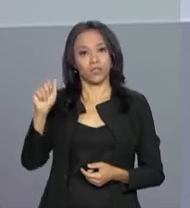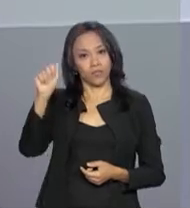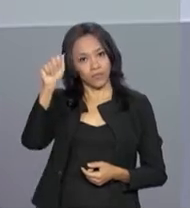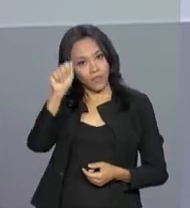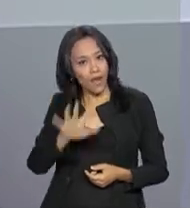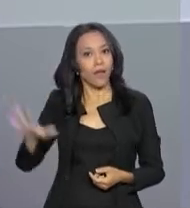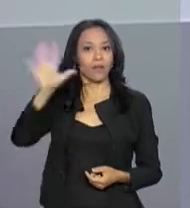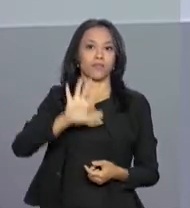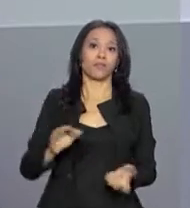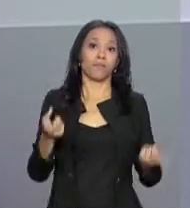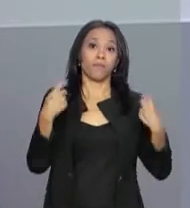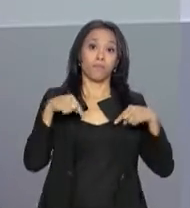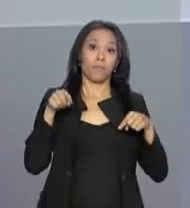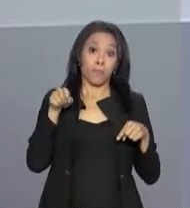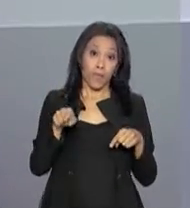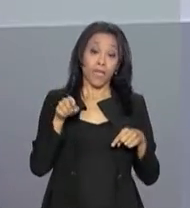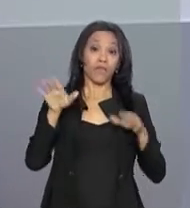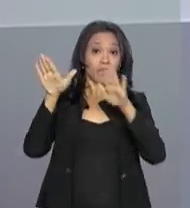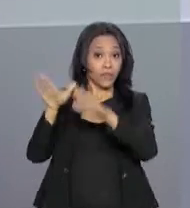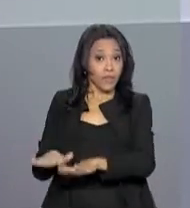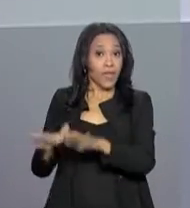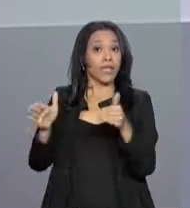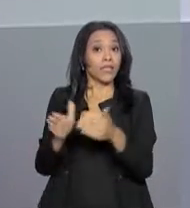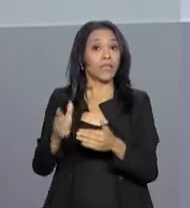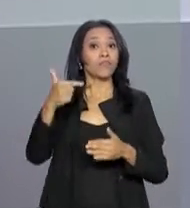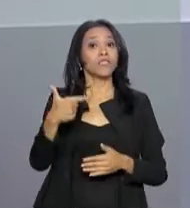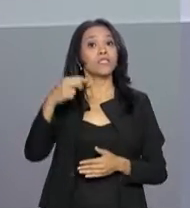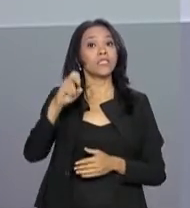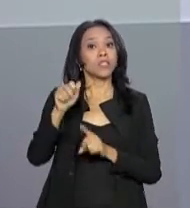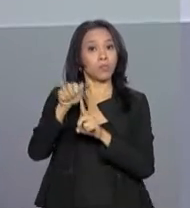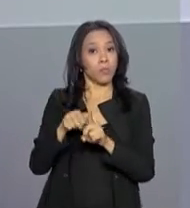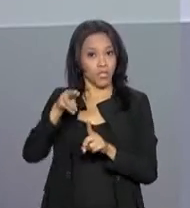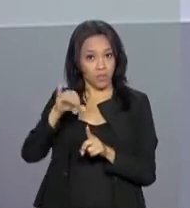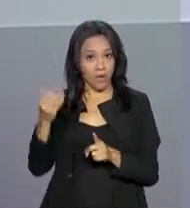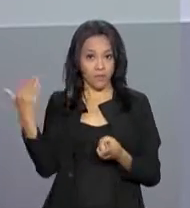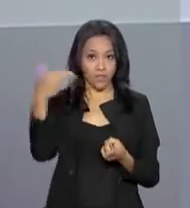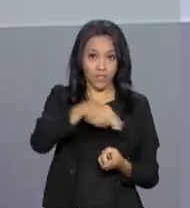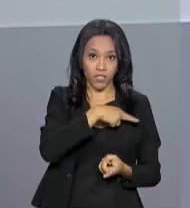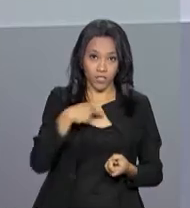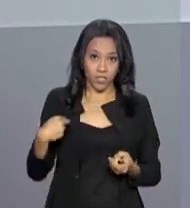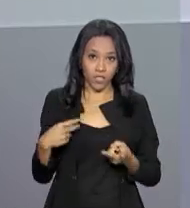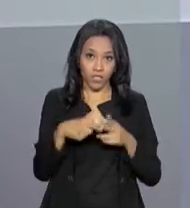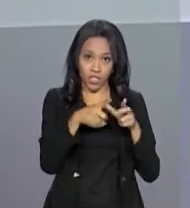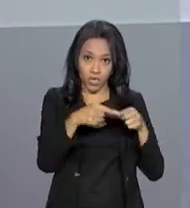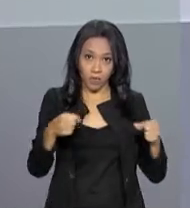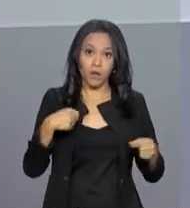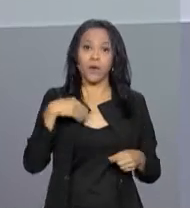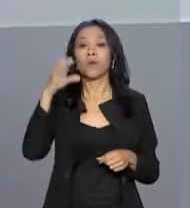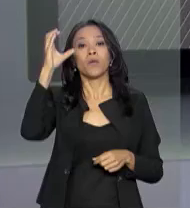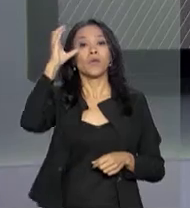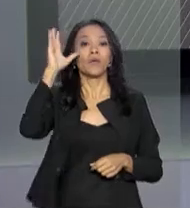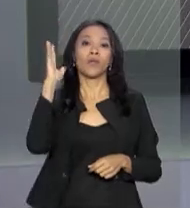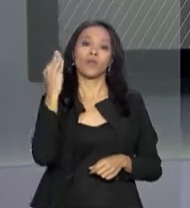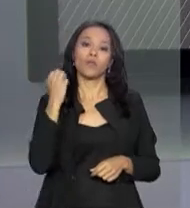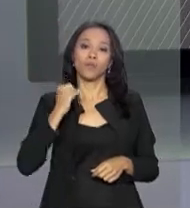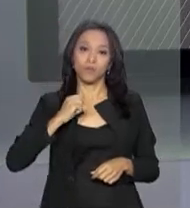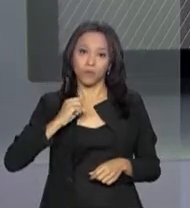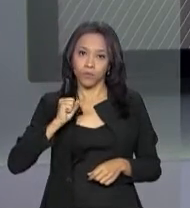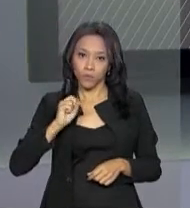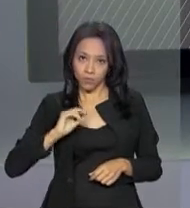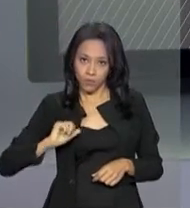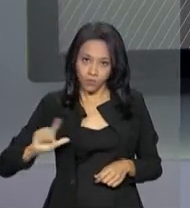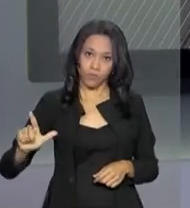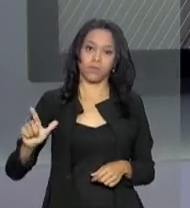Aloysio Nunes fica na região até 25 de maio, onde visita ainda China, Japão e Coreia do Sul.